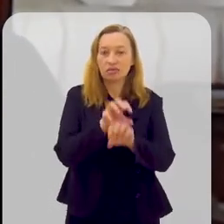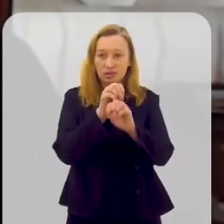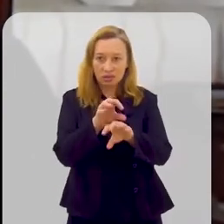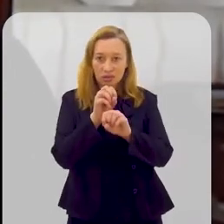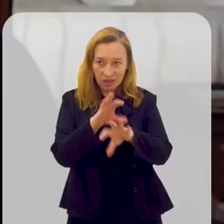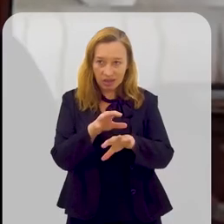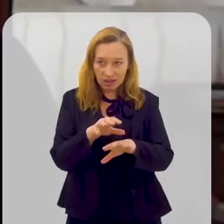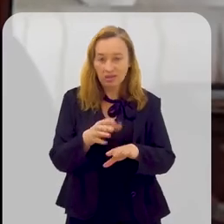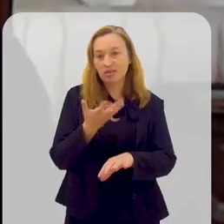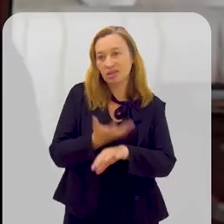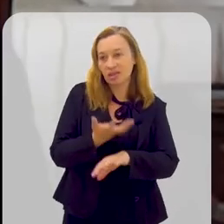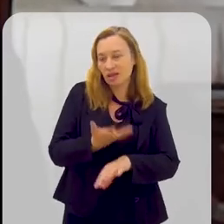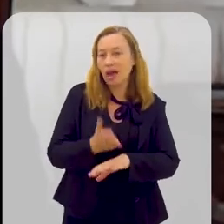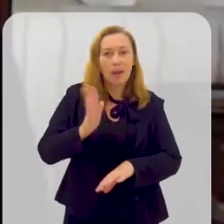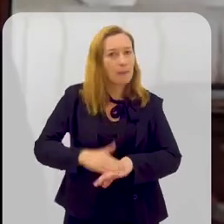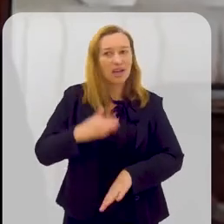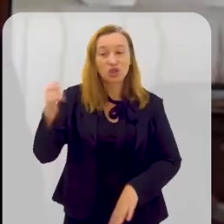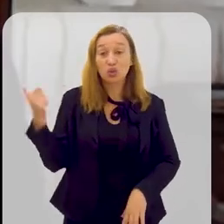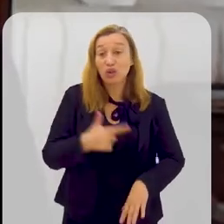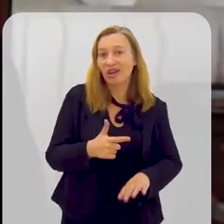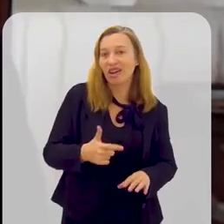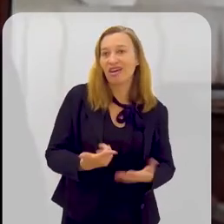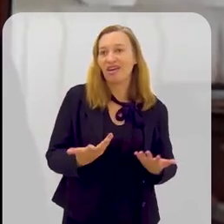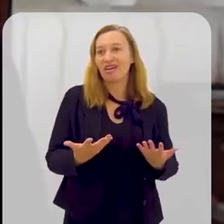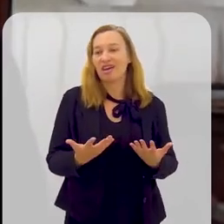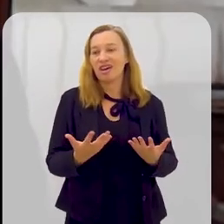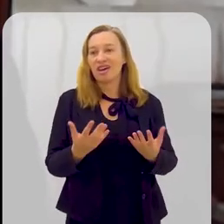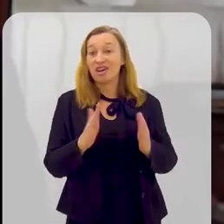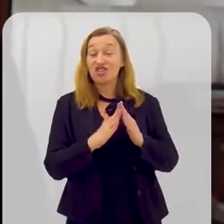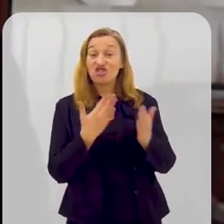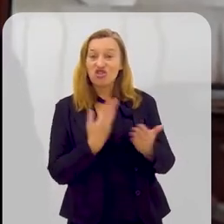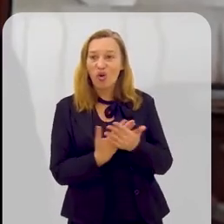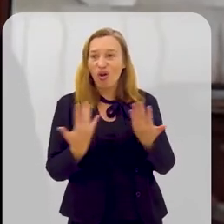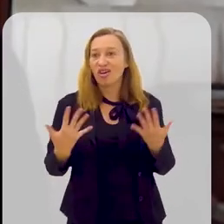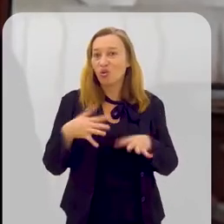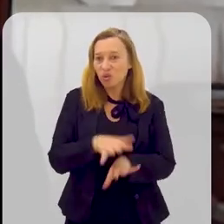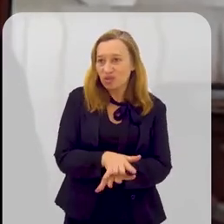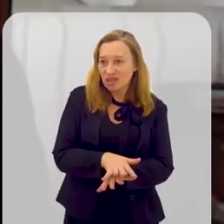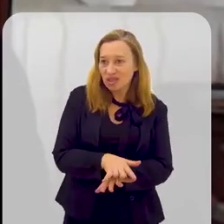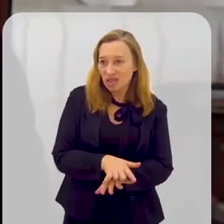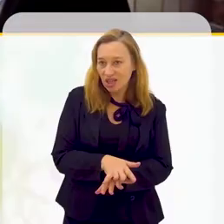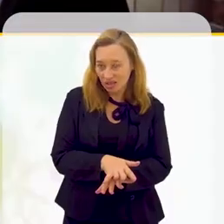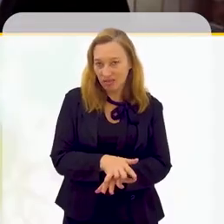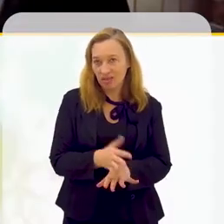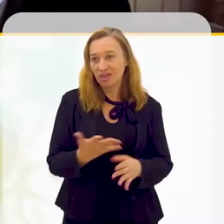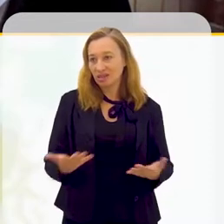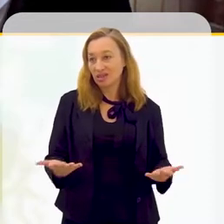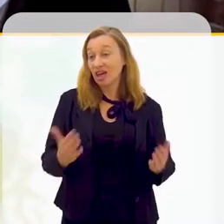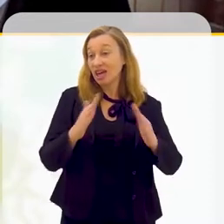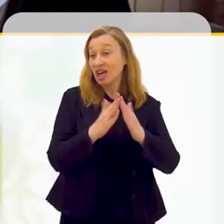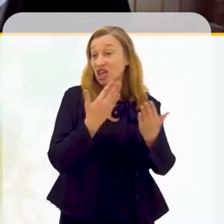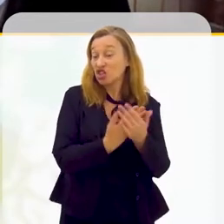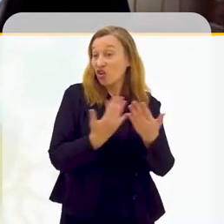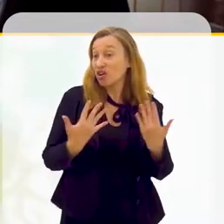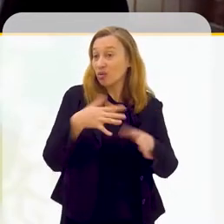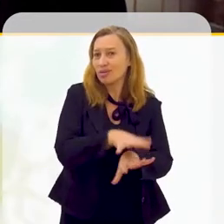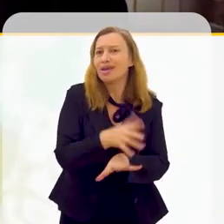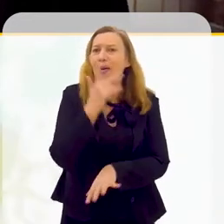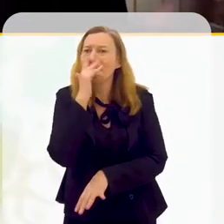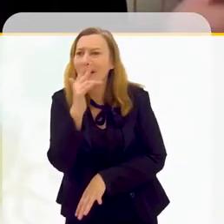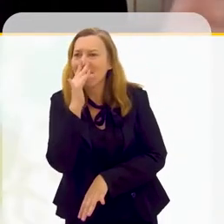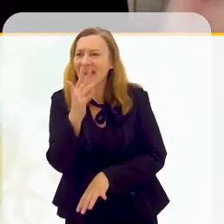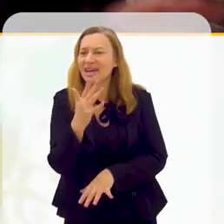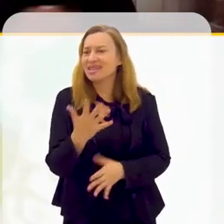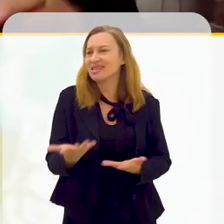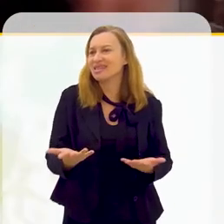inclusão em educação que é mais do que escola em do que inclusão ou escola inclusiva escola